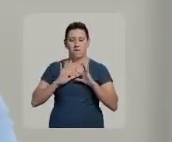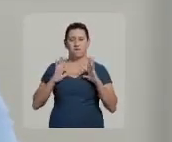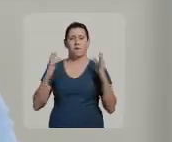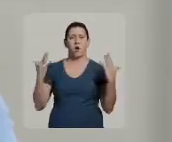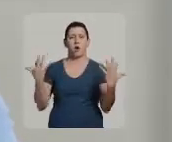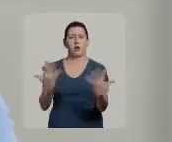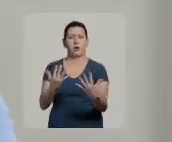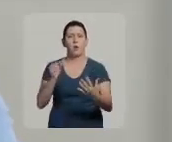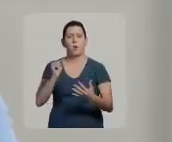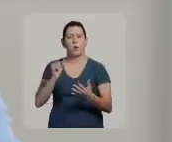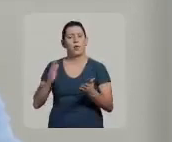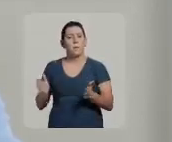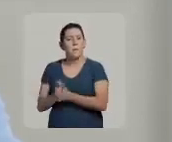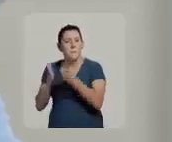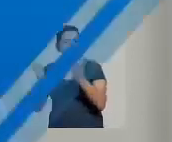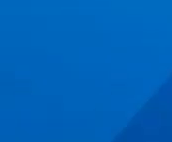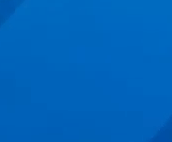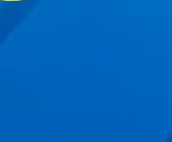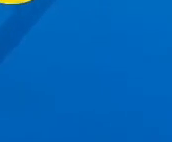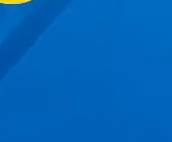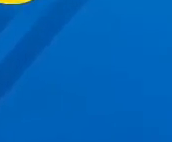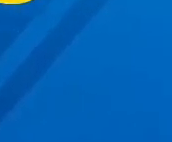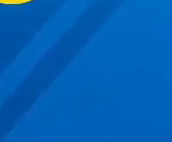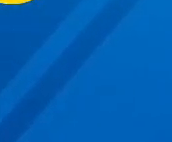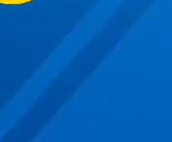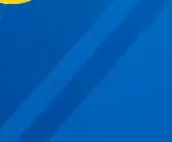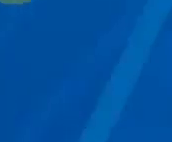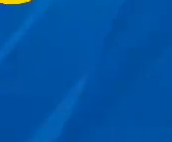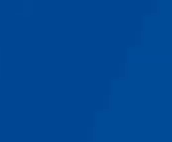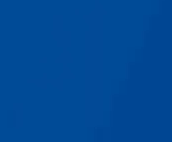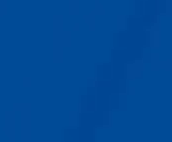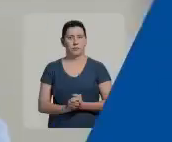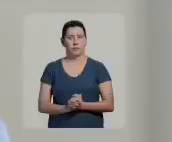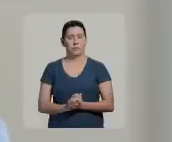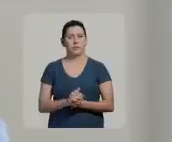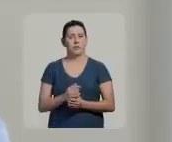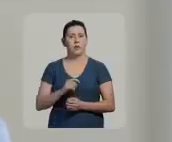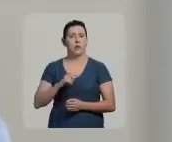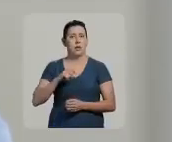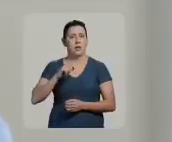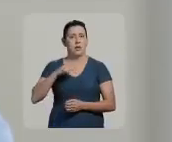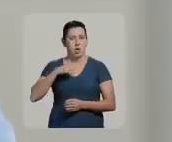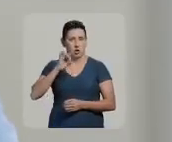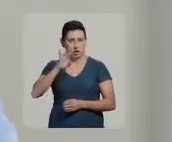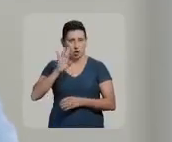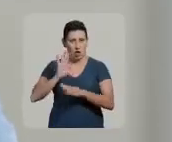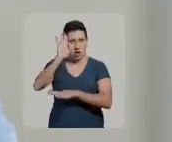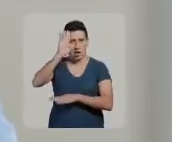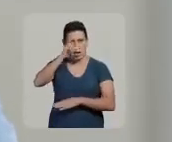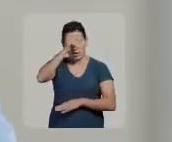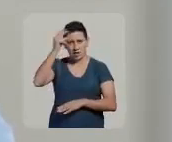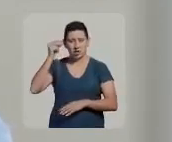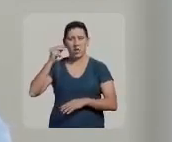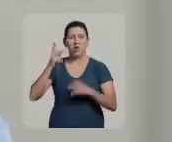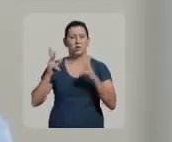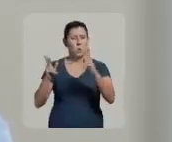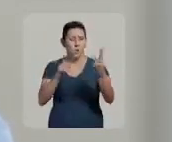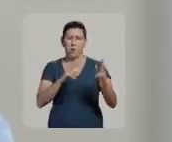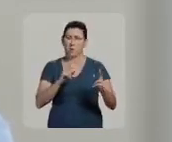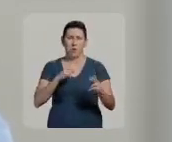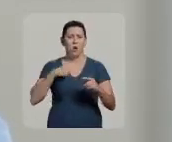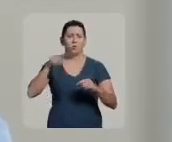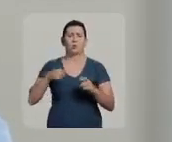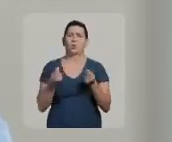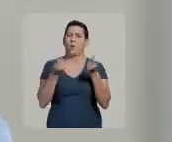áreas periféricas da cidade para dentro. Eu não sou candidato dos ricos, eu sou um candidato rico. É diferente.